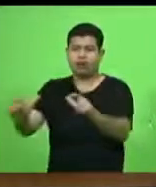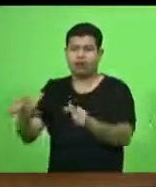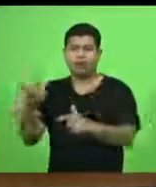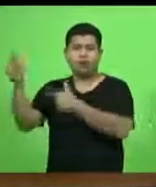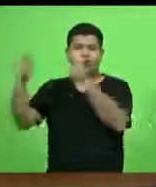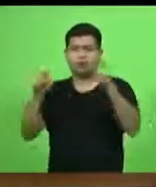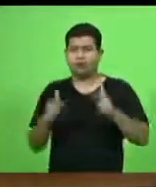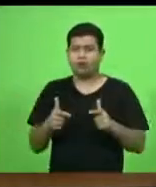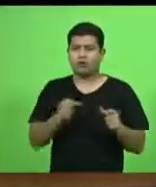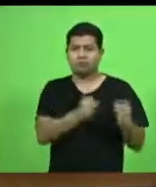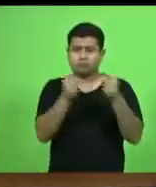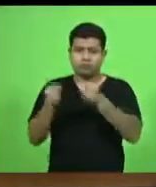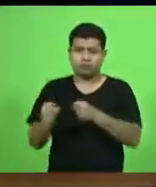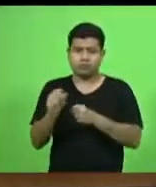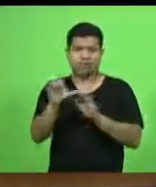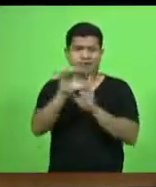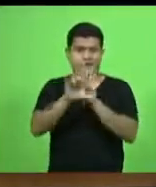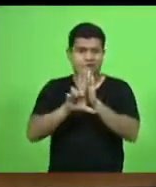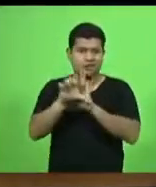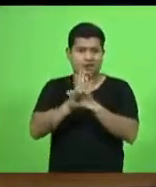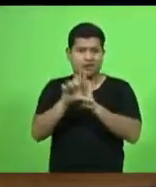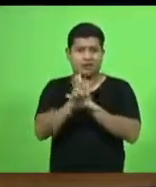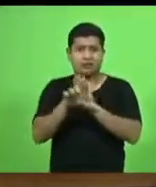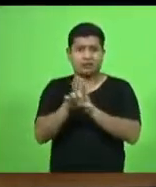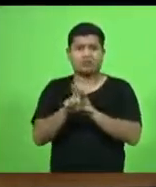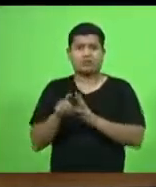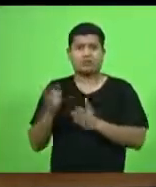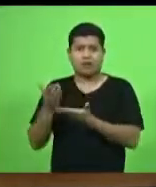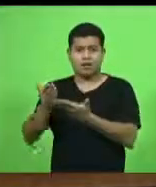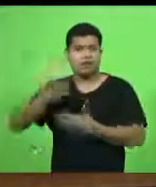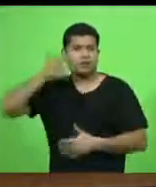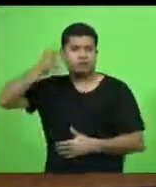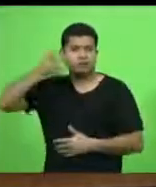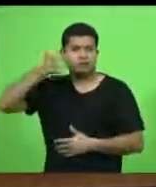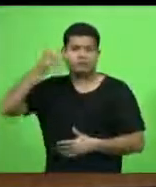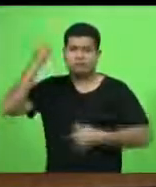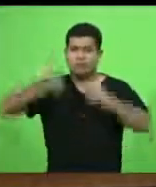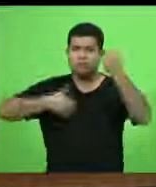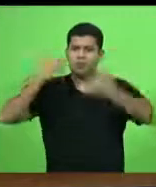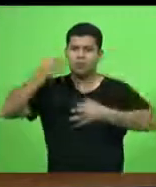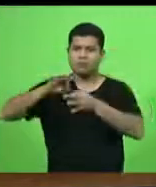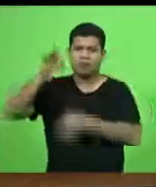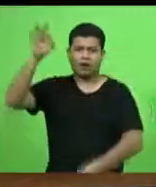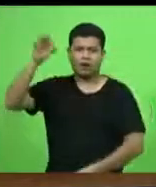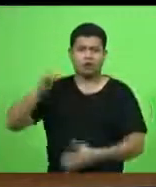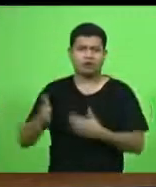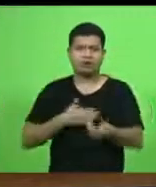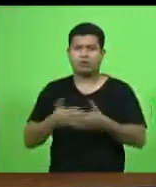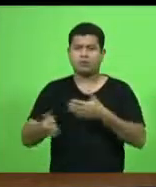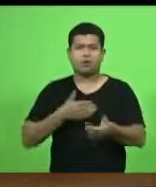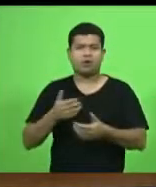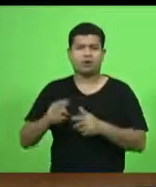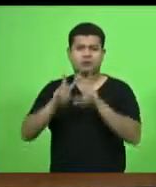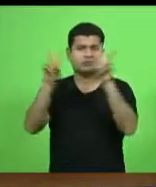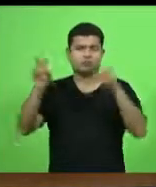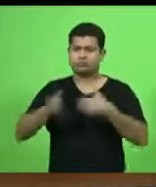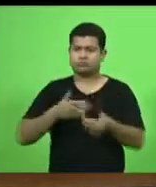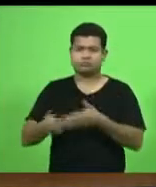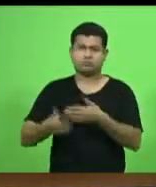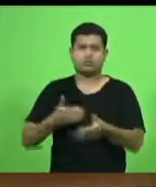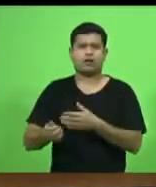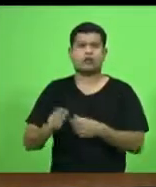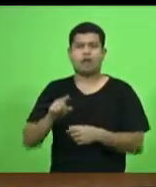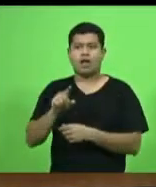faz um manifesto, ela publica o manifesto. Não importa qual é o manifesto.